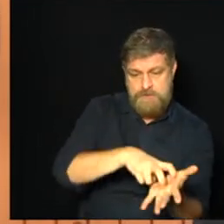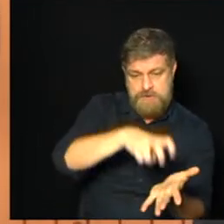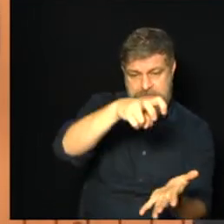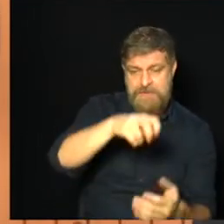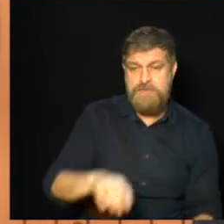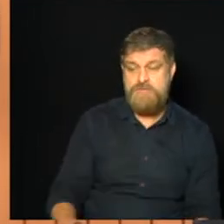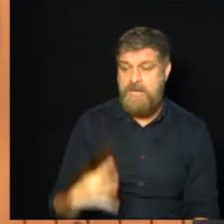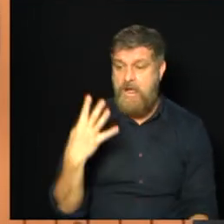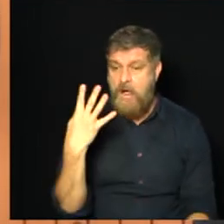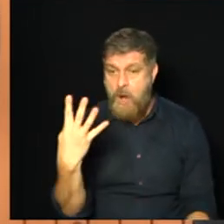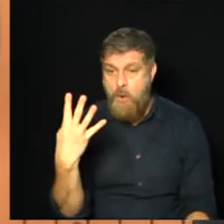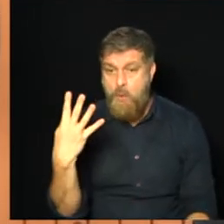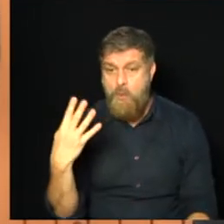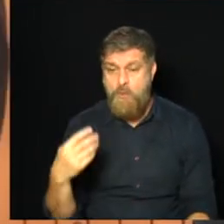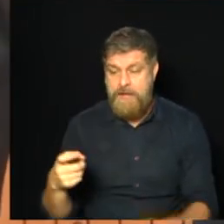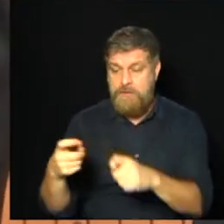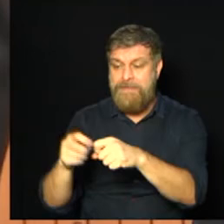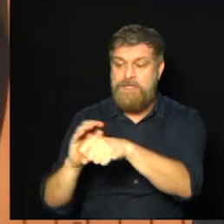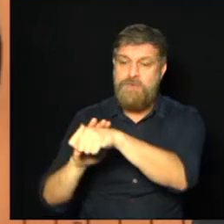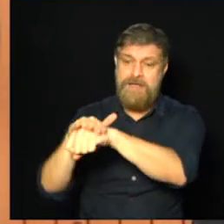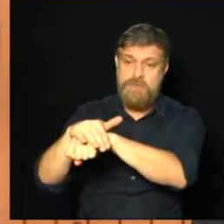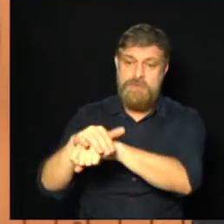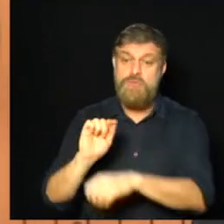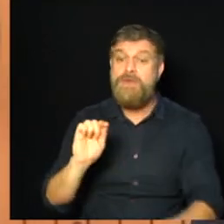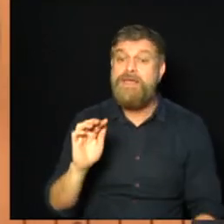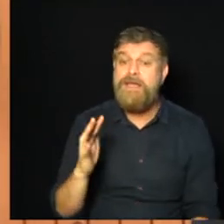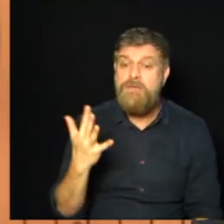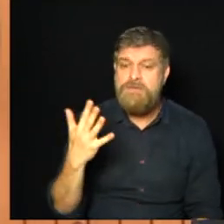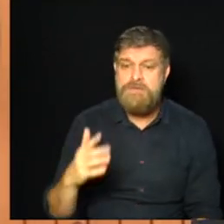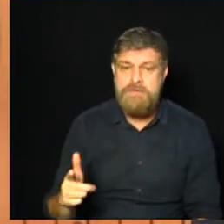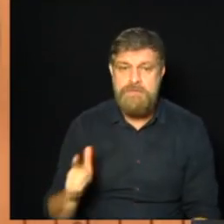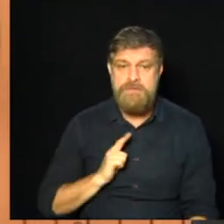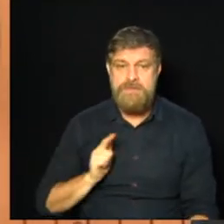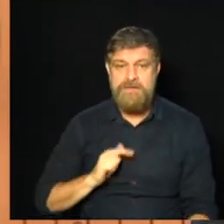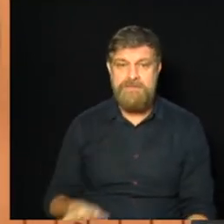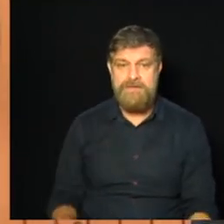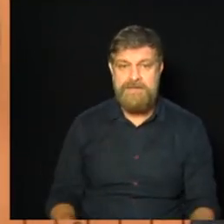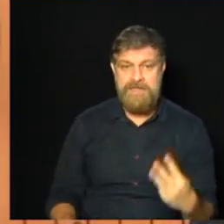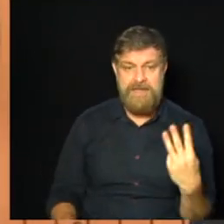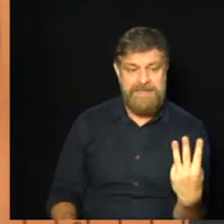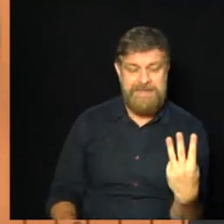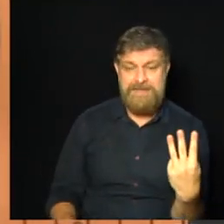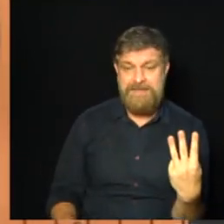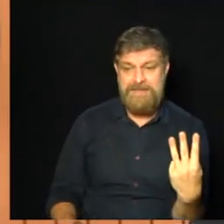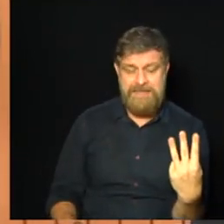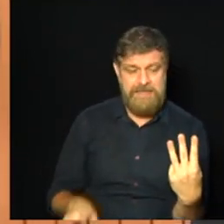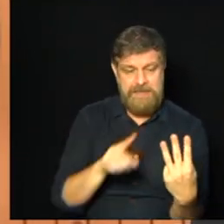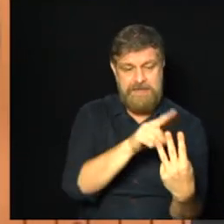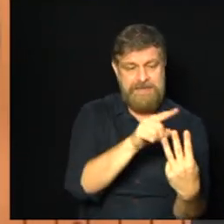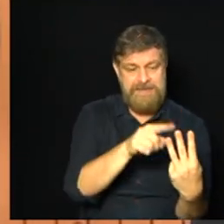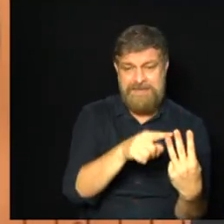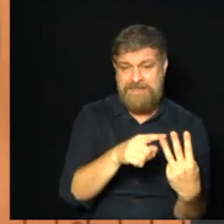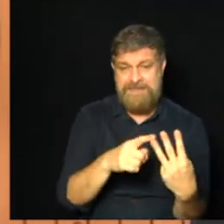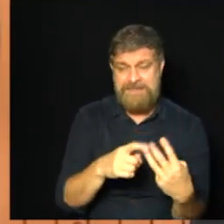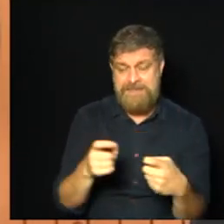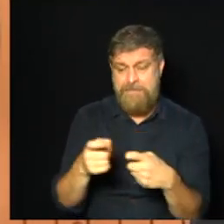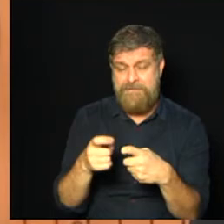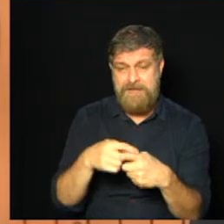e 4 médicos no período noturno. O que aconteceu? Nós tomamos 3 LTS na